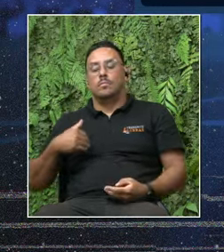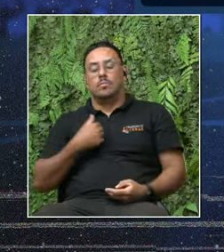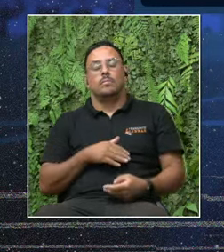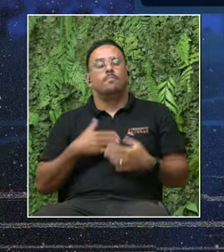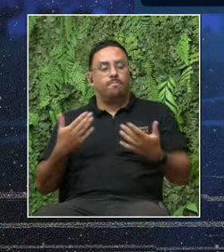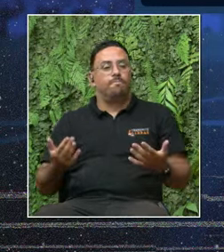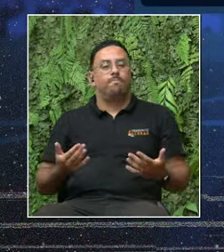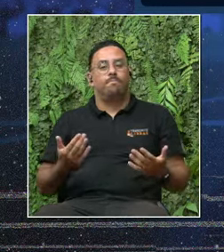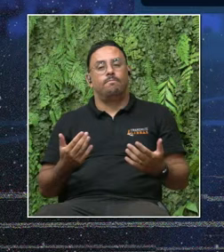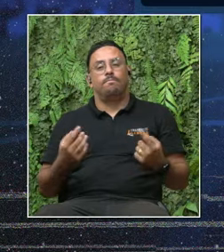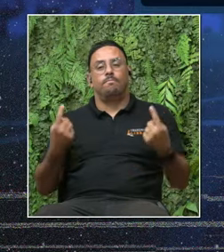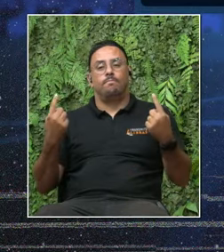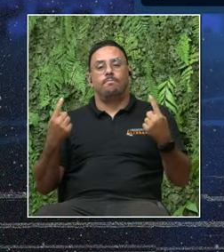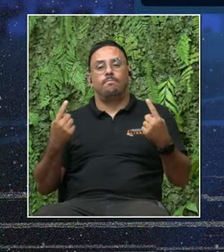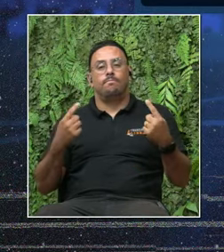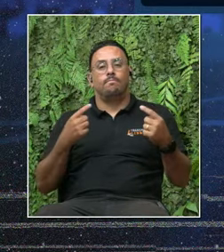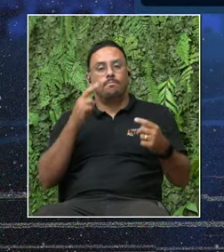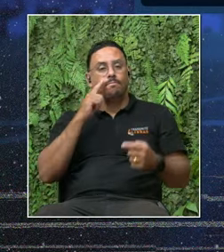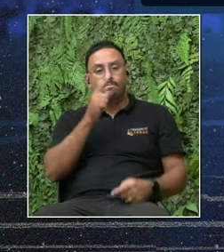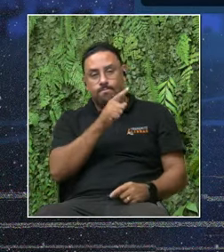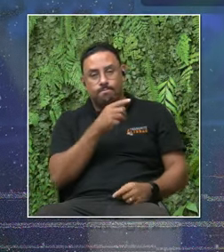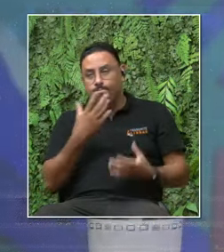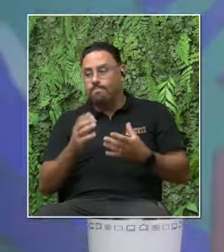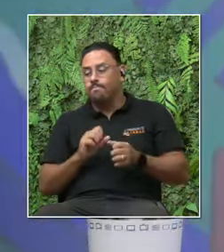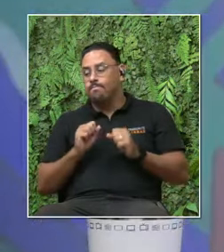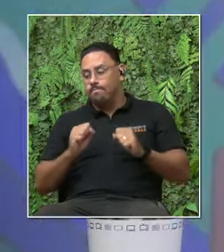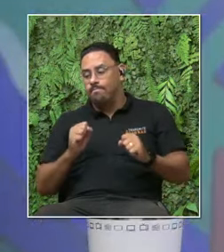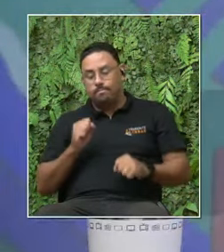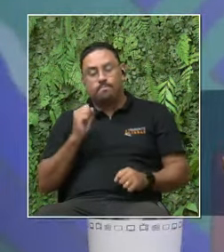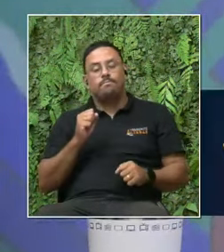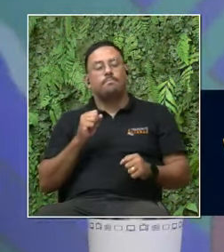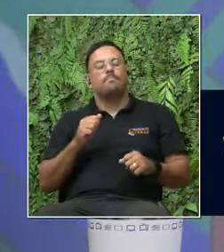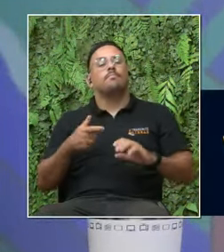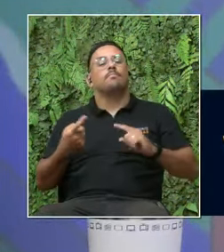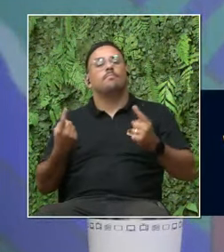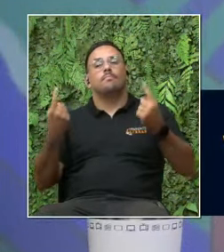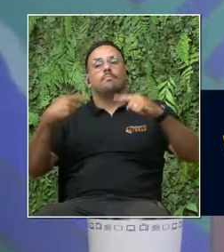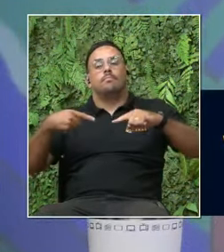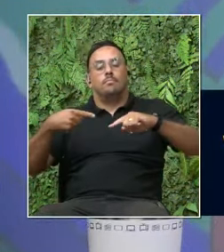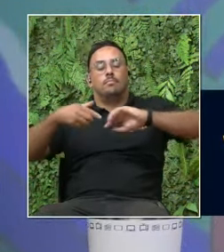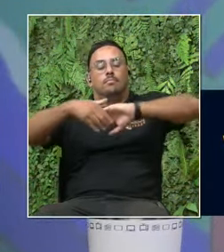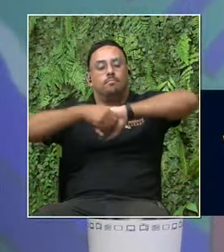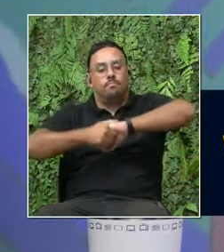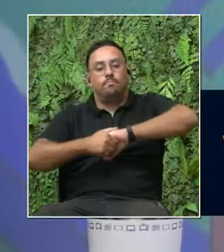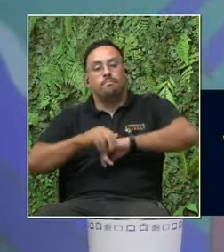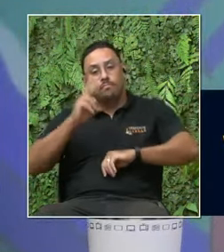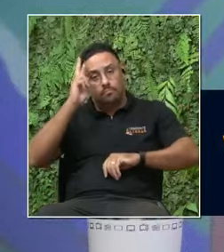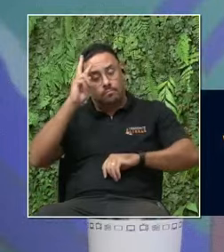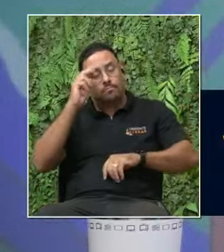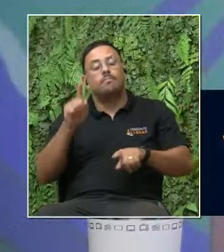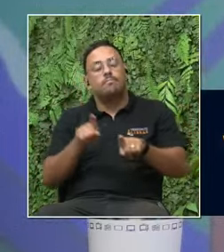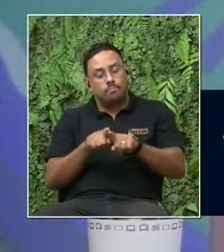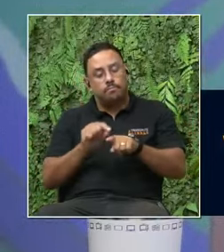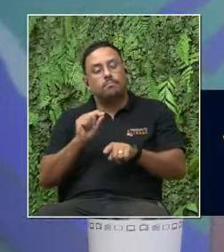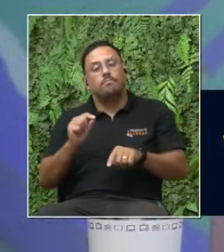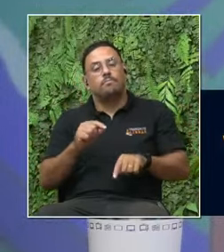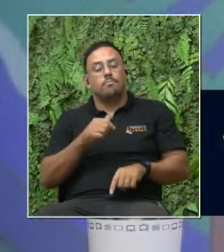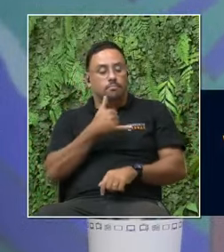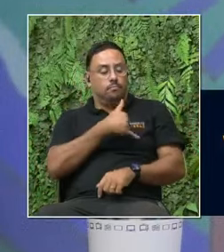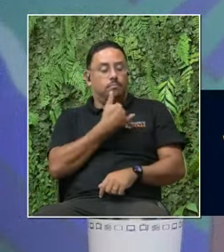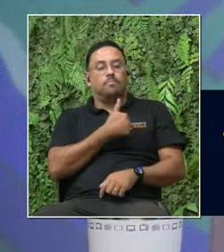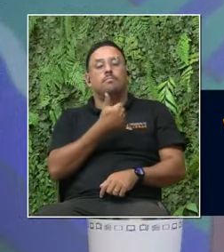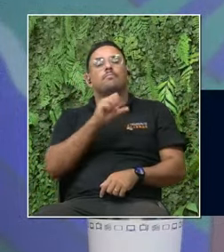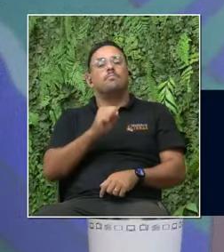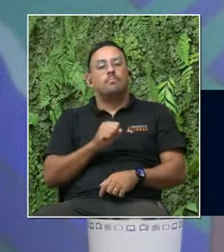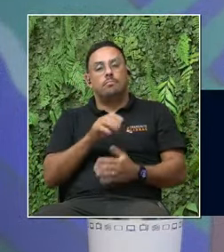colocados aí os placares e você que você pode apostar também na estrela Bet sempre lembrando que você tem que ser maior de 18 anos